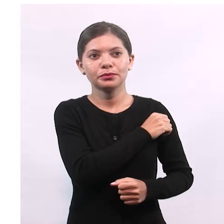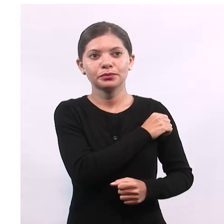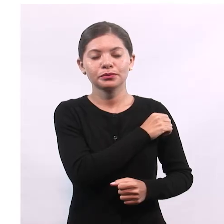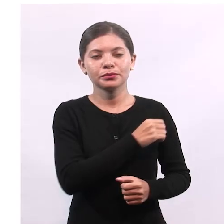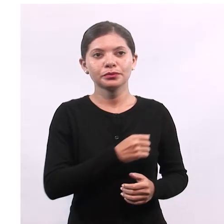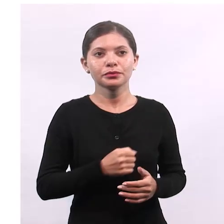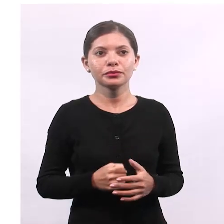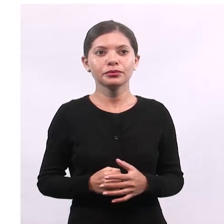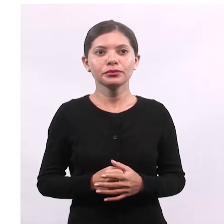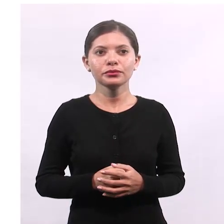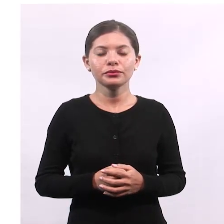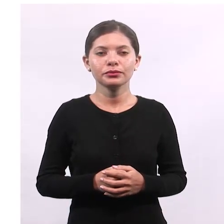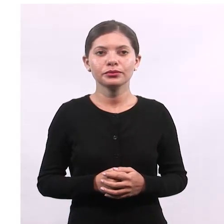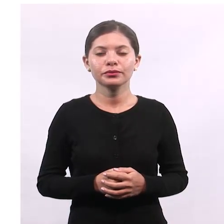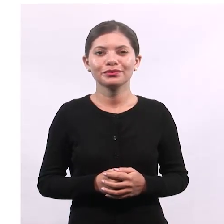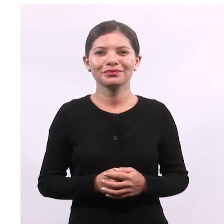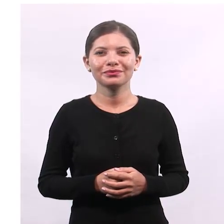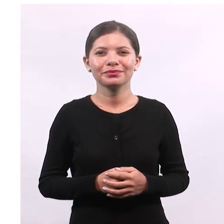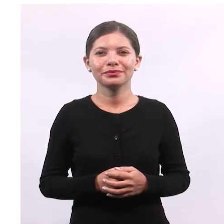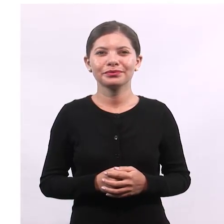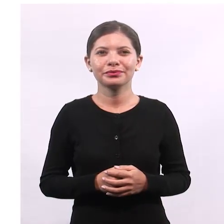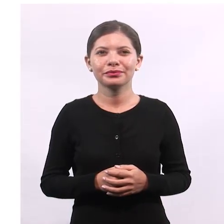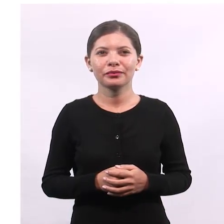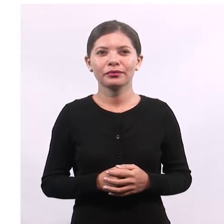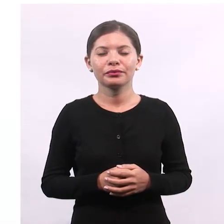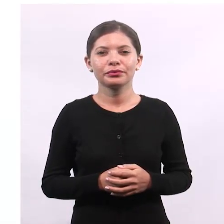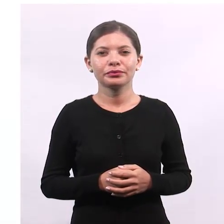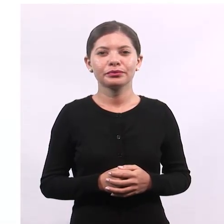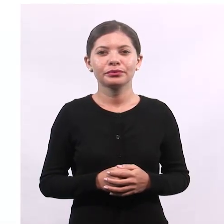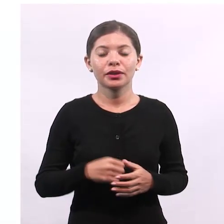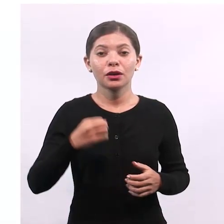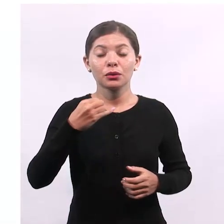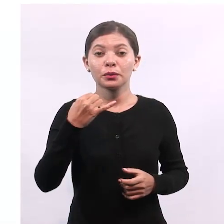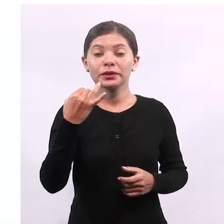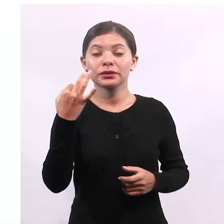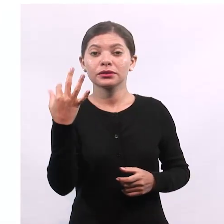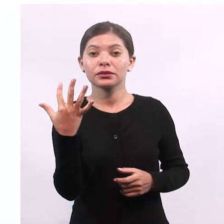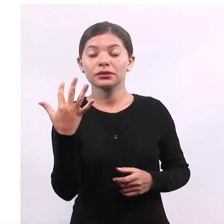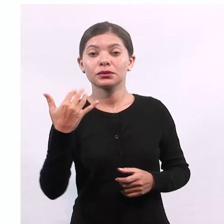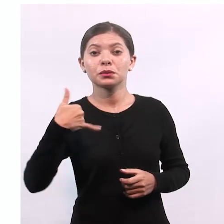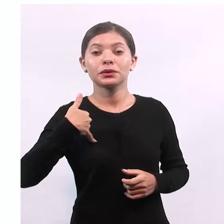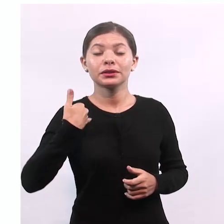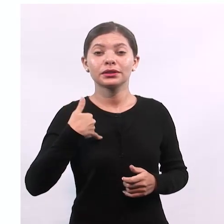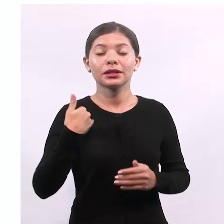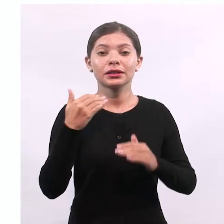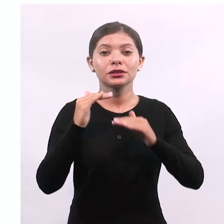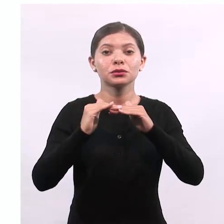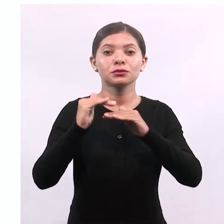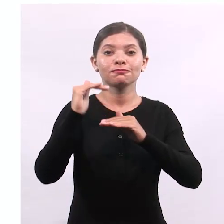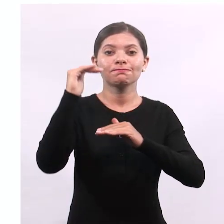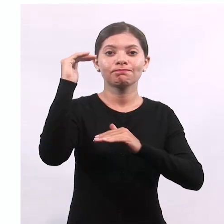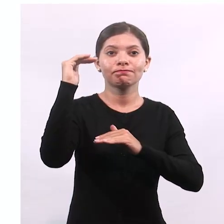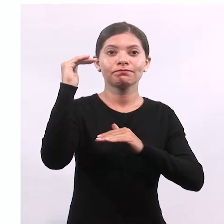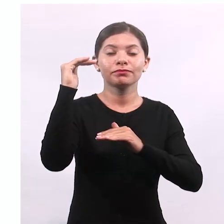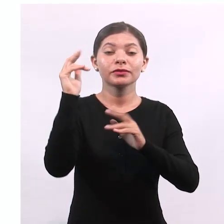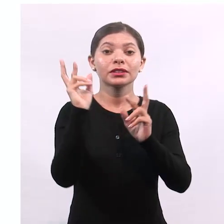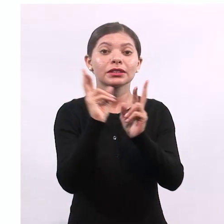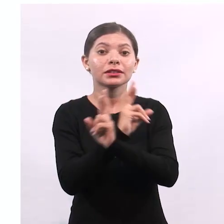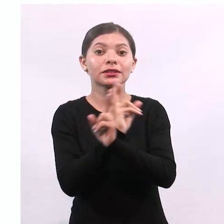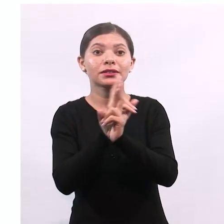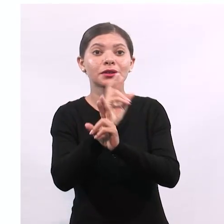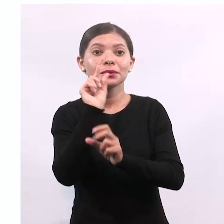quantitativo de alunos com idade superior em relação ao total